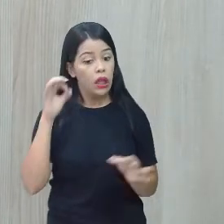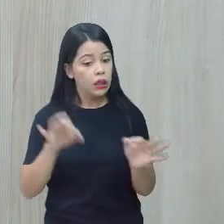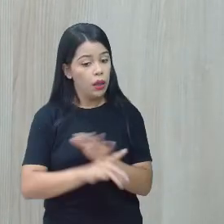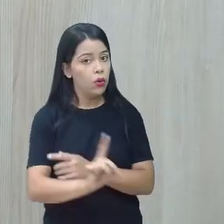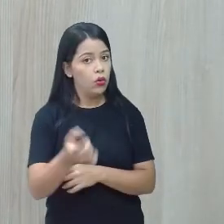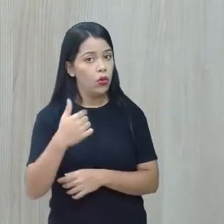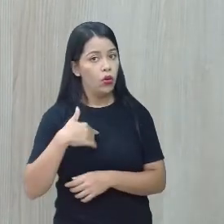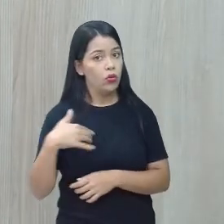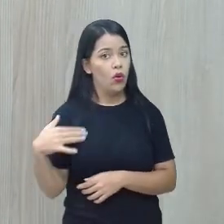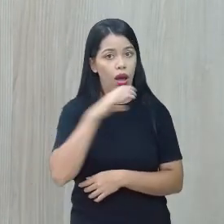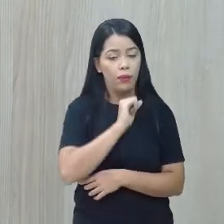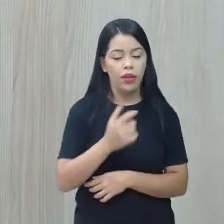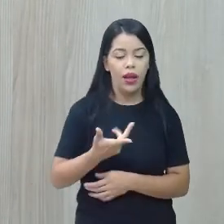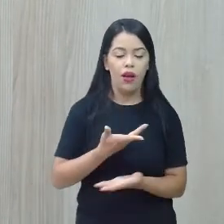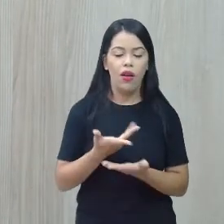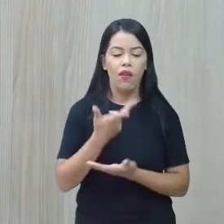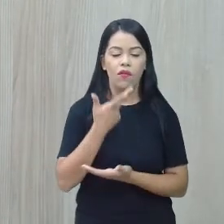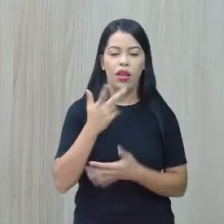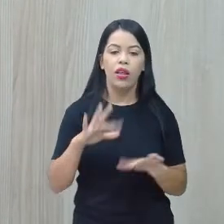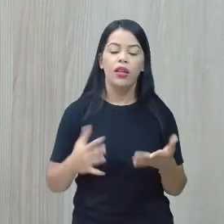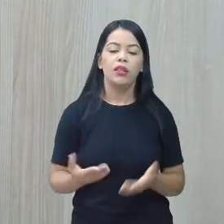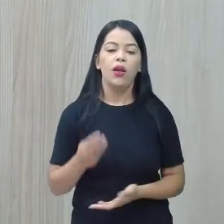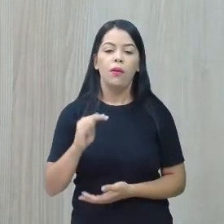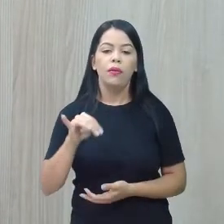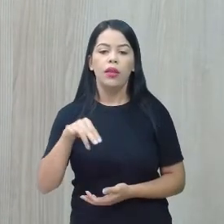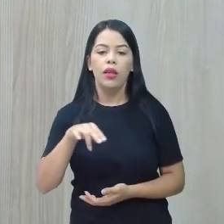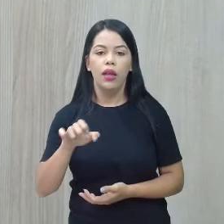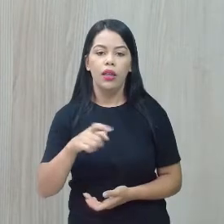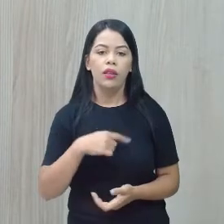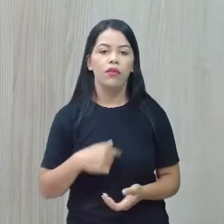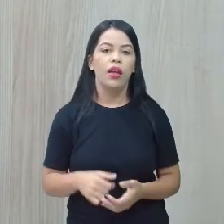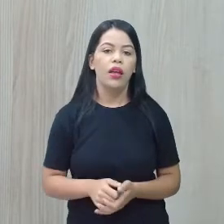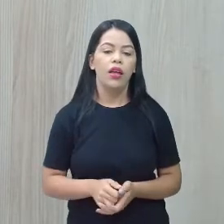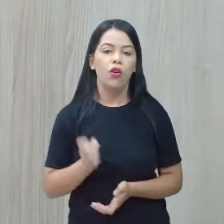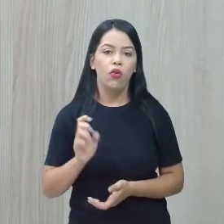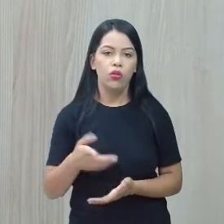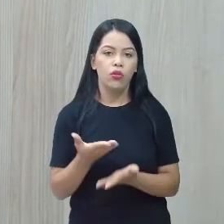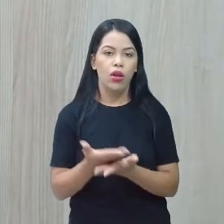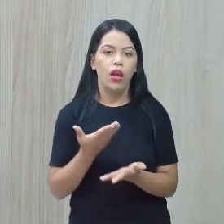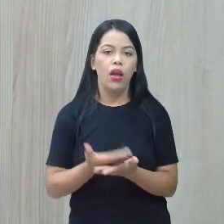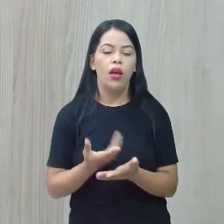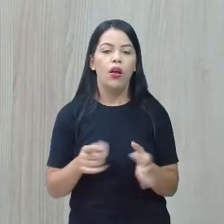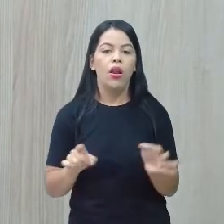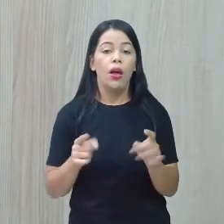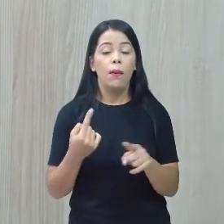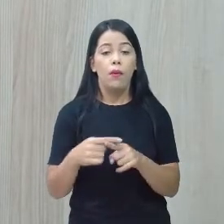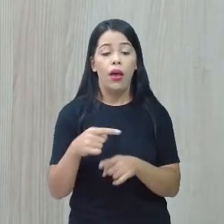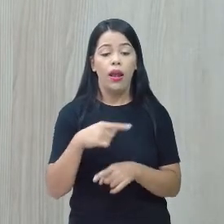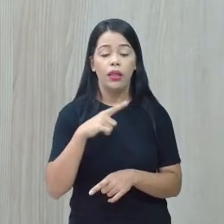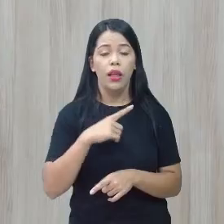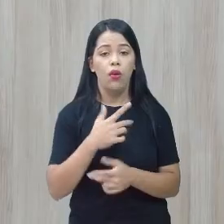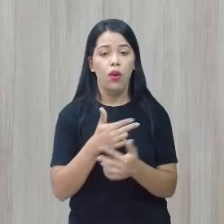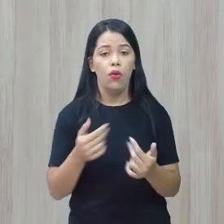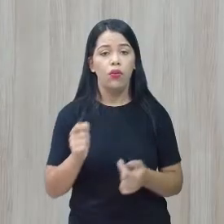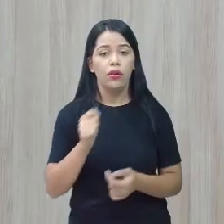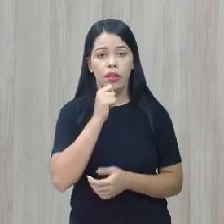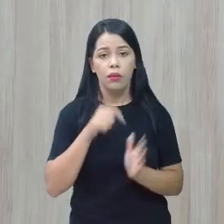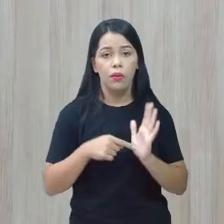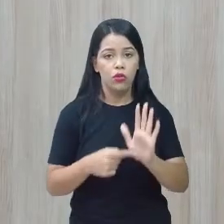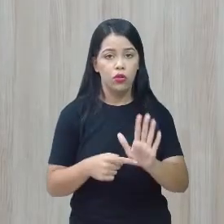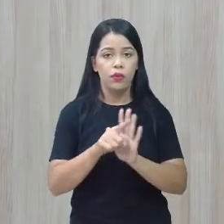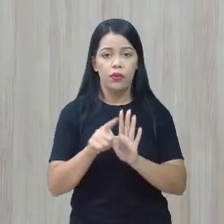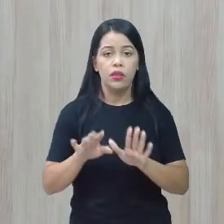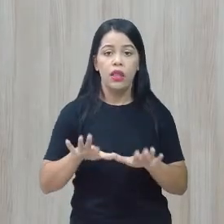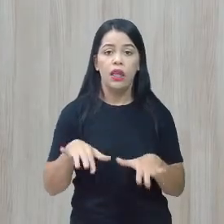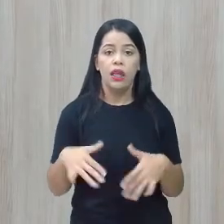ligeiro. Então, Briane vai dar continuidade aí à aula, que ela tem mais um negocinho aí para trazer para vocês. Esse negocinho é o